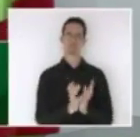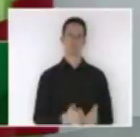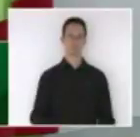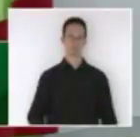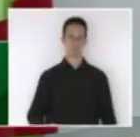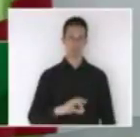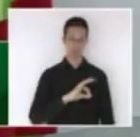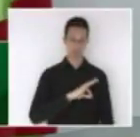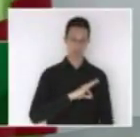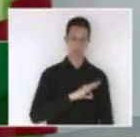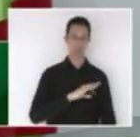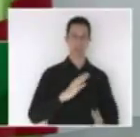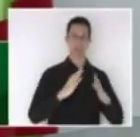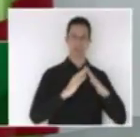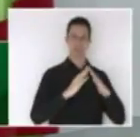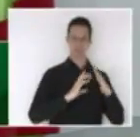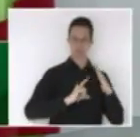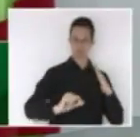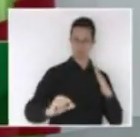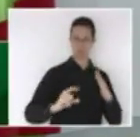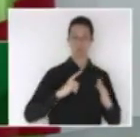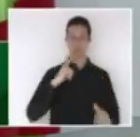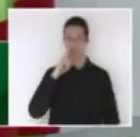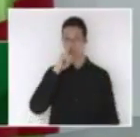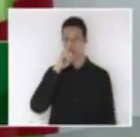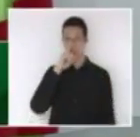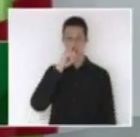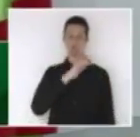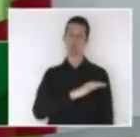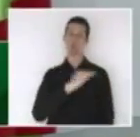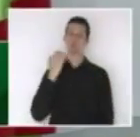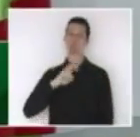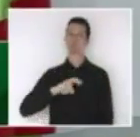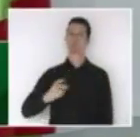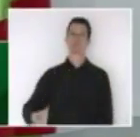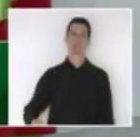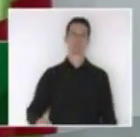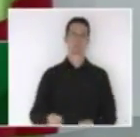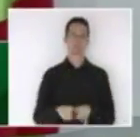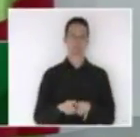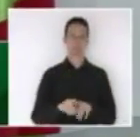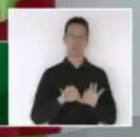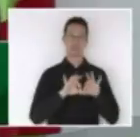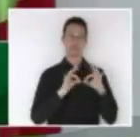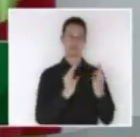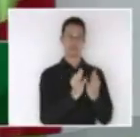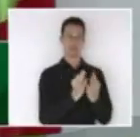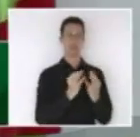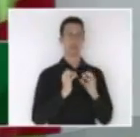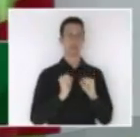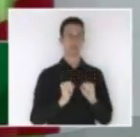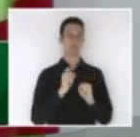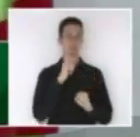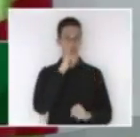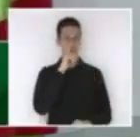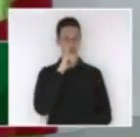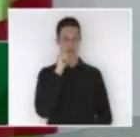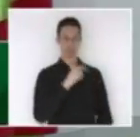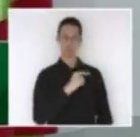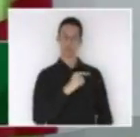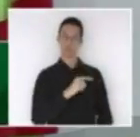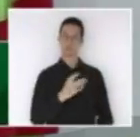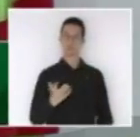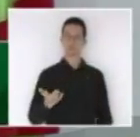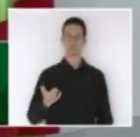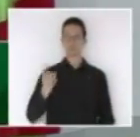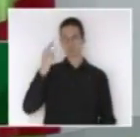risco da sua própria vida, com o risco da família, e aí não vê perspectiva